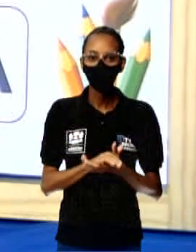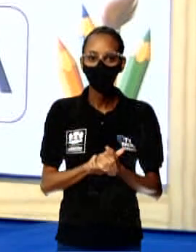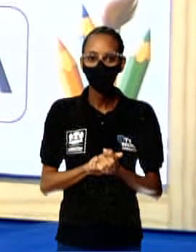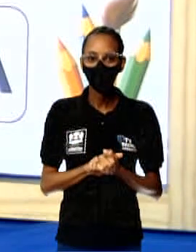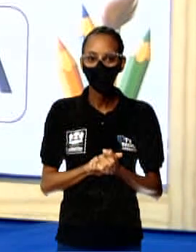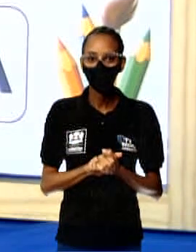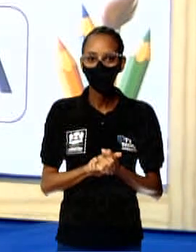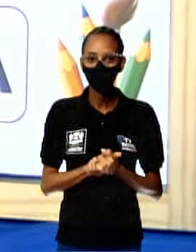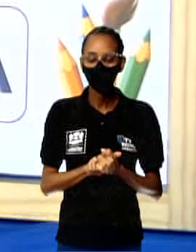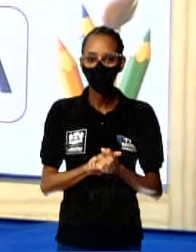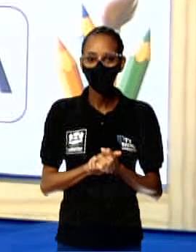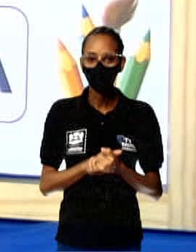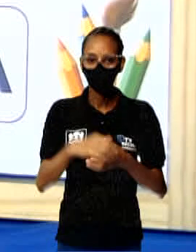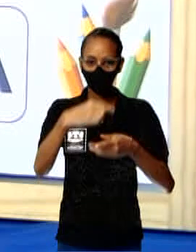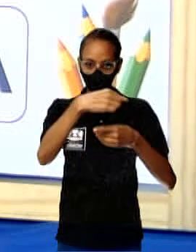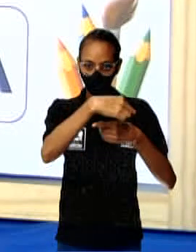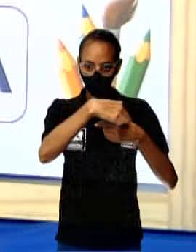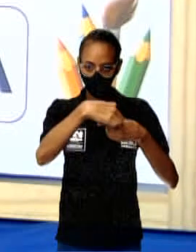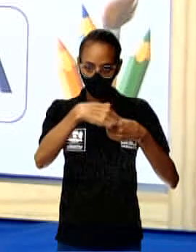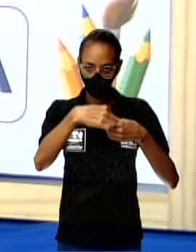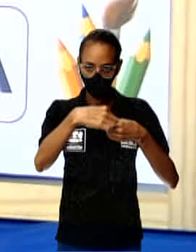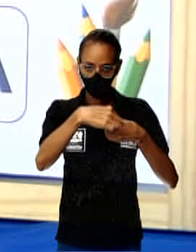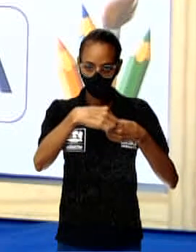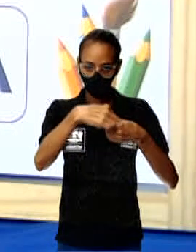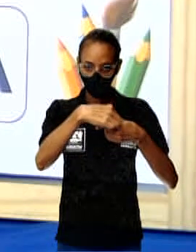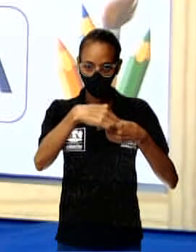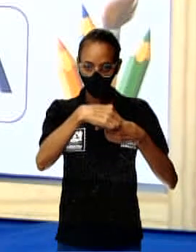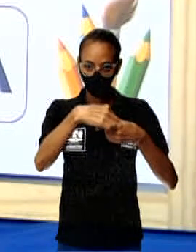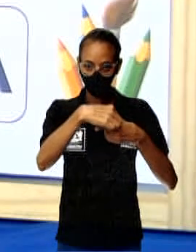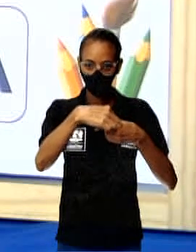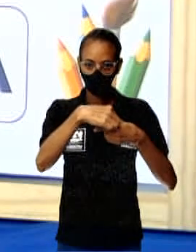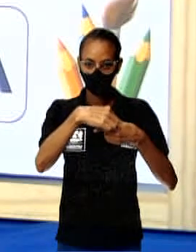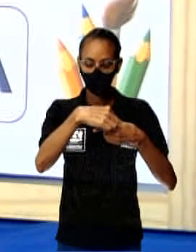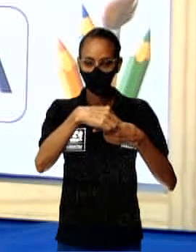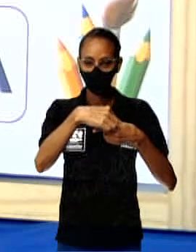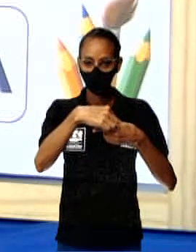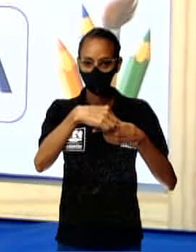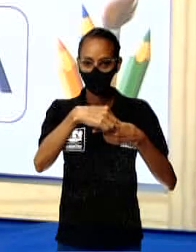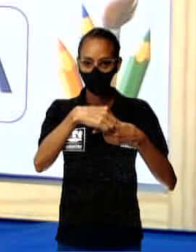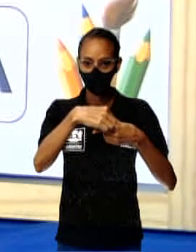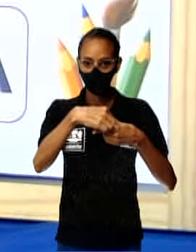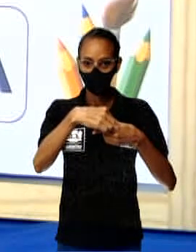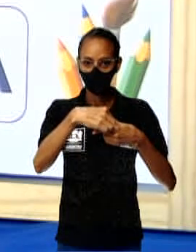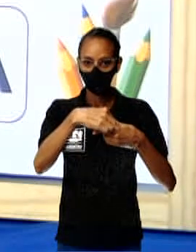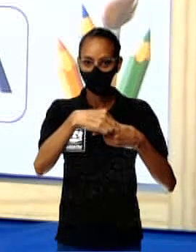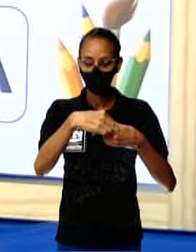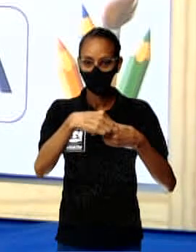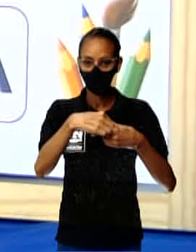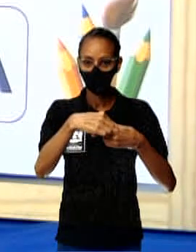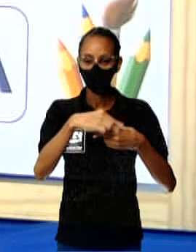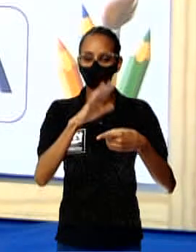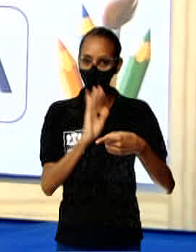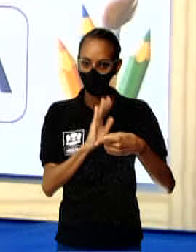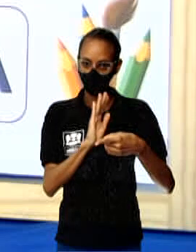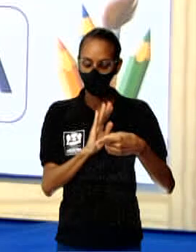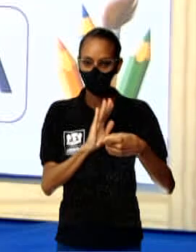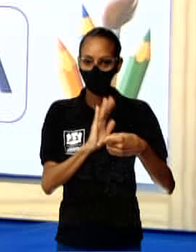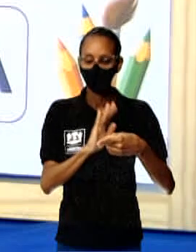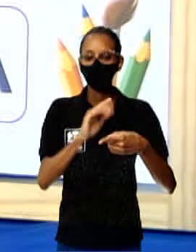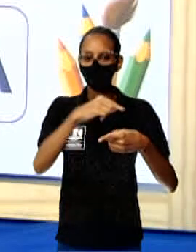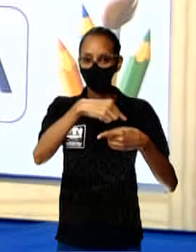o primeiro Cola a pontinha do Foguete é deixa ele secando